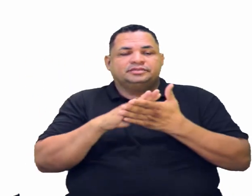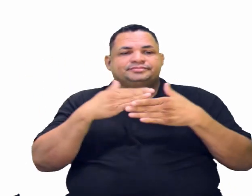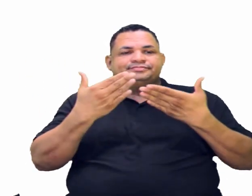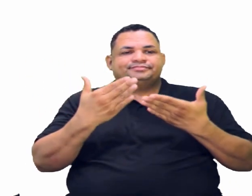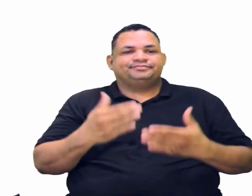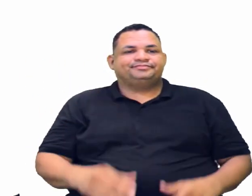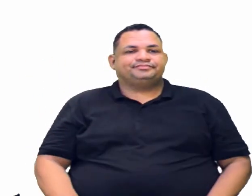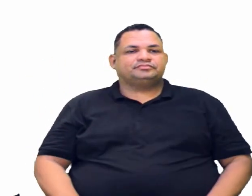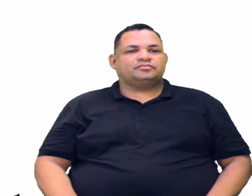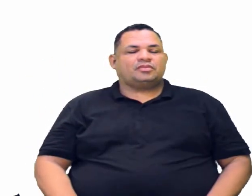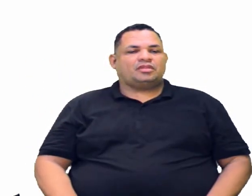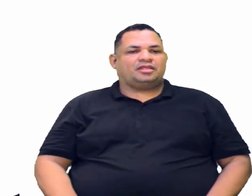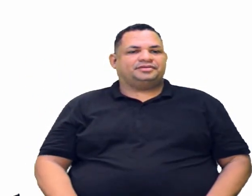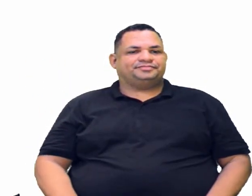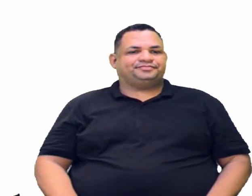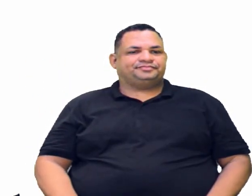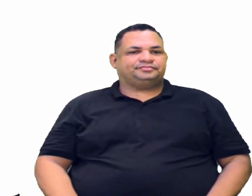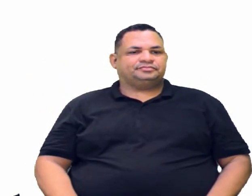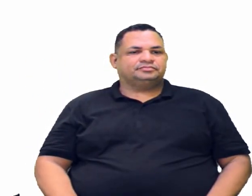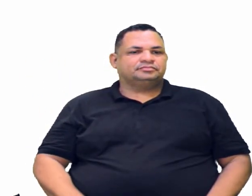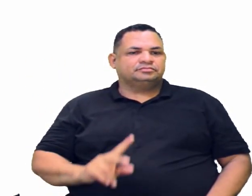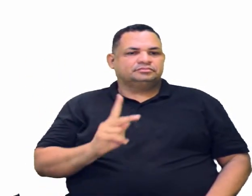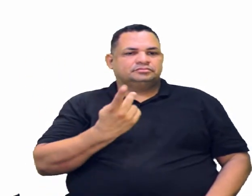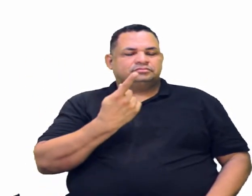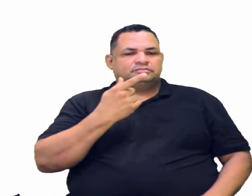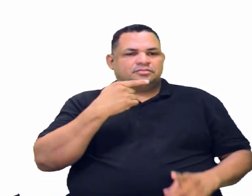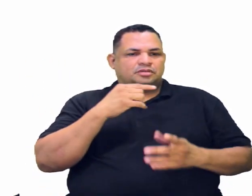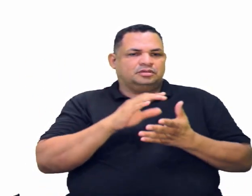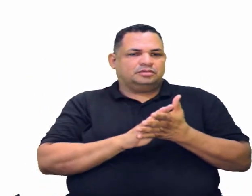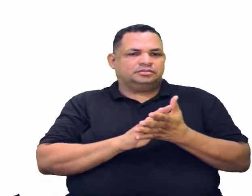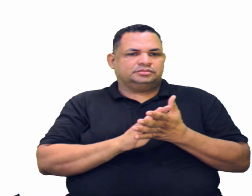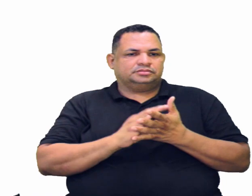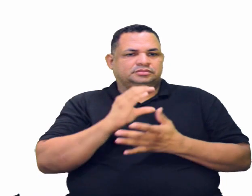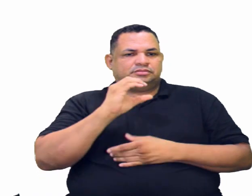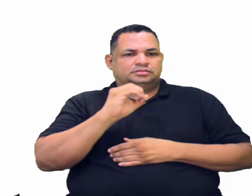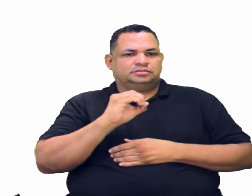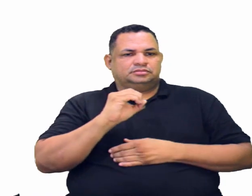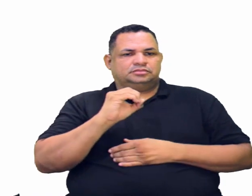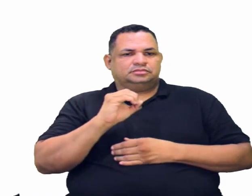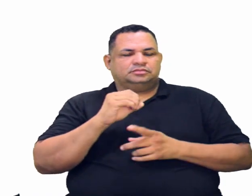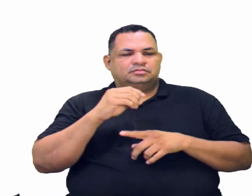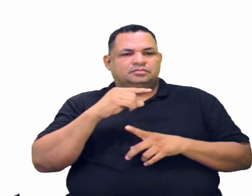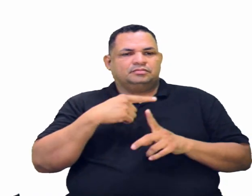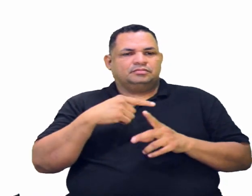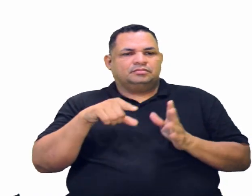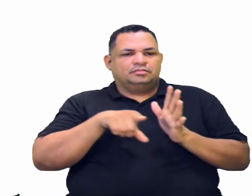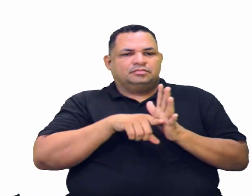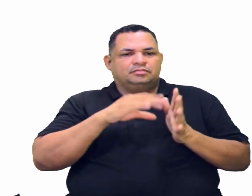se eu tivesse isso aqui, galera. H ligado ao oxigênio e a